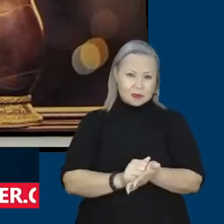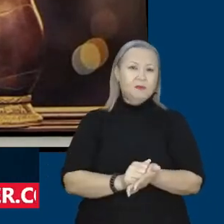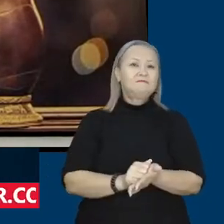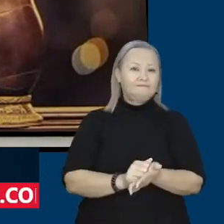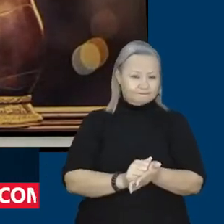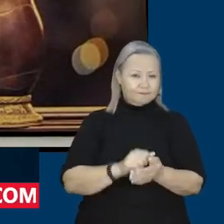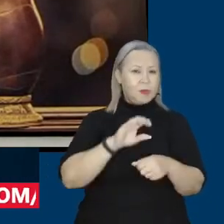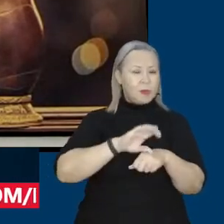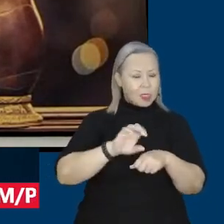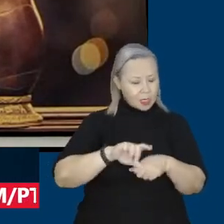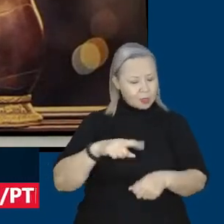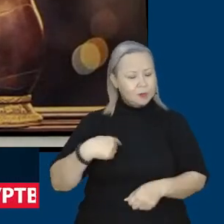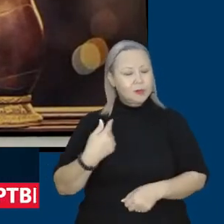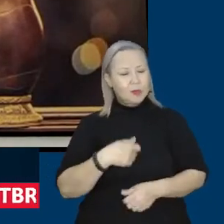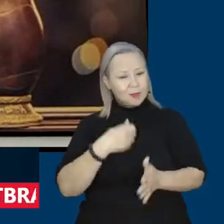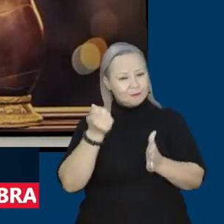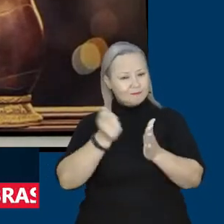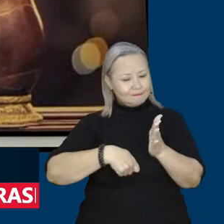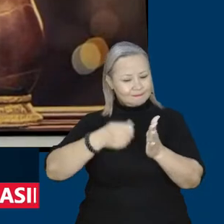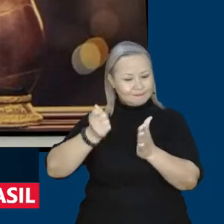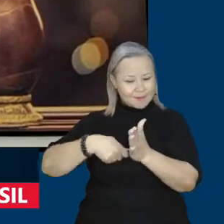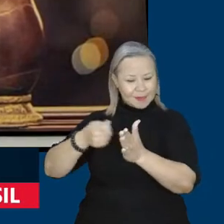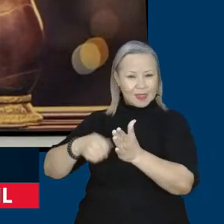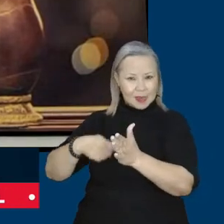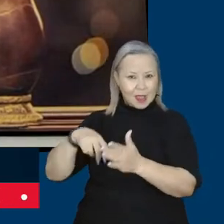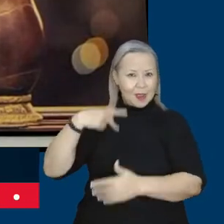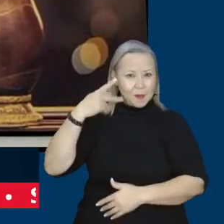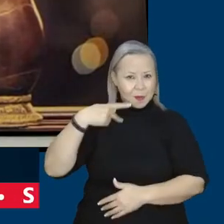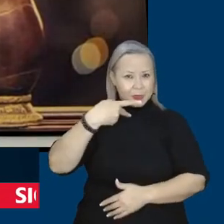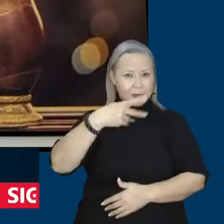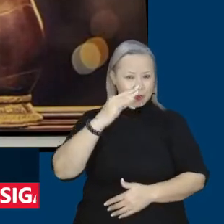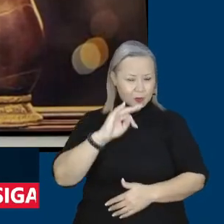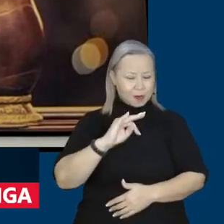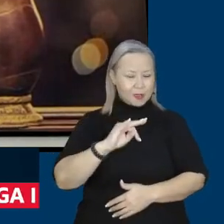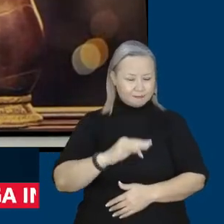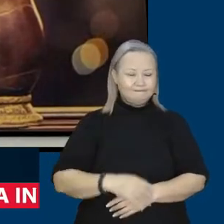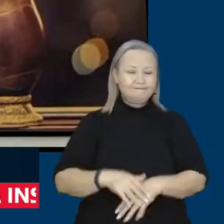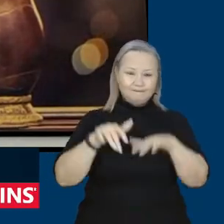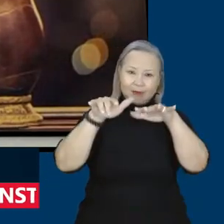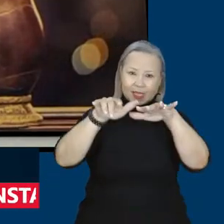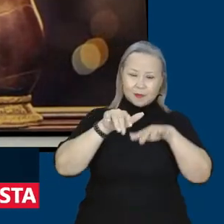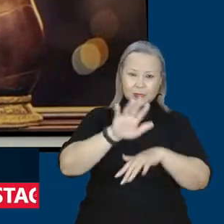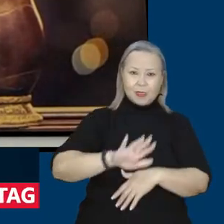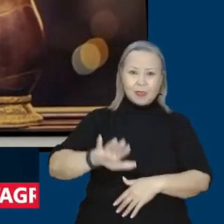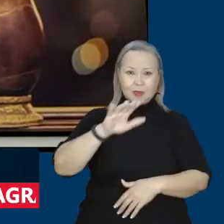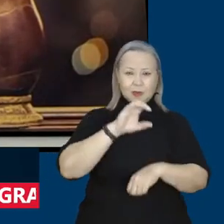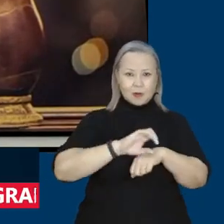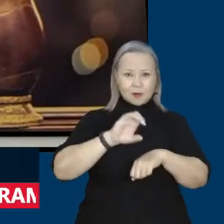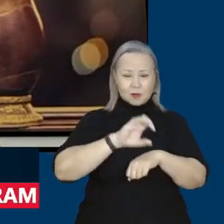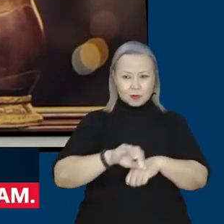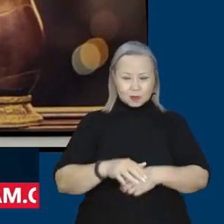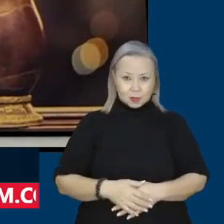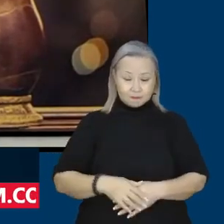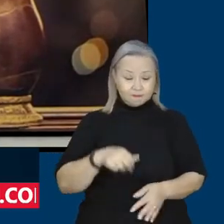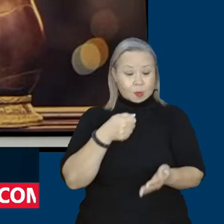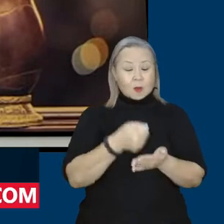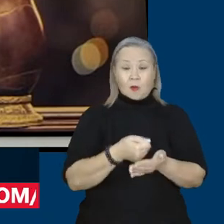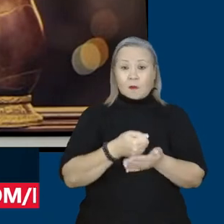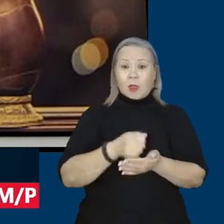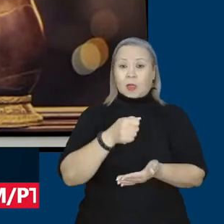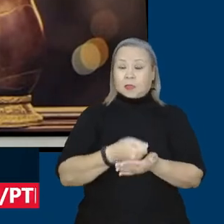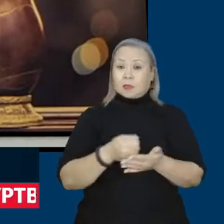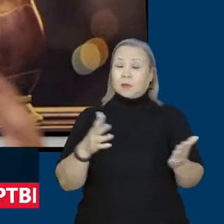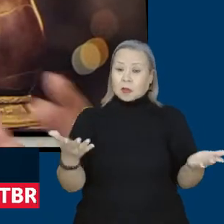tal assinatura de todos parlamentar do PT na assembleia nacional constituinte É isso que eu tô enfatizando aqui agora